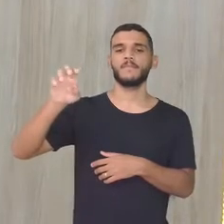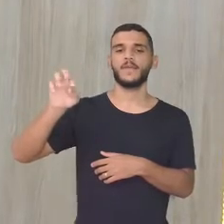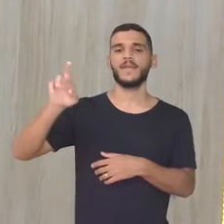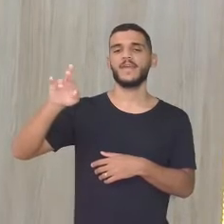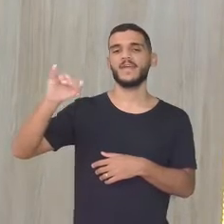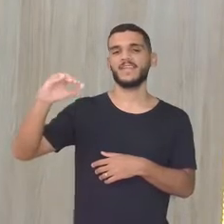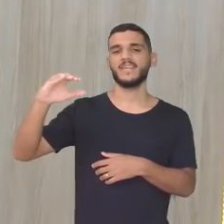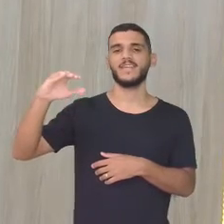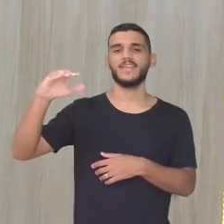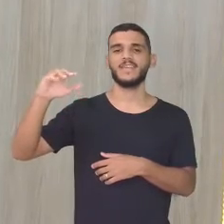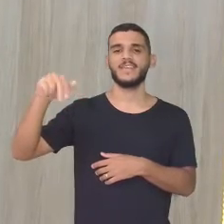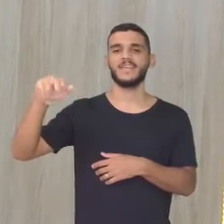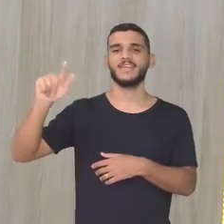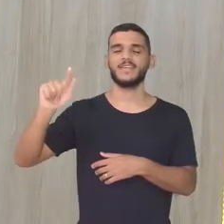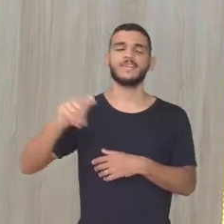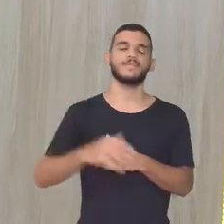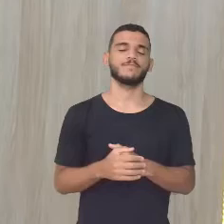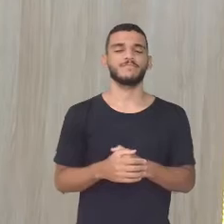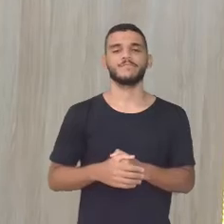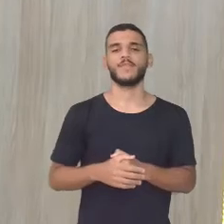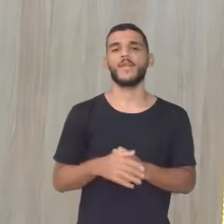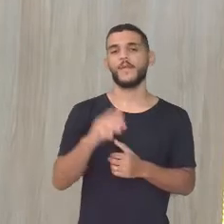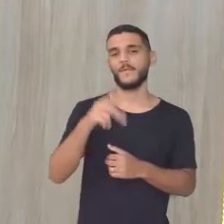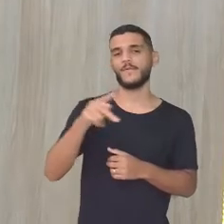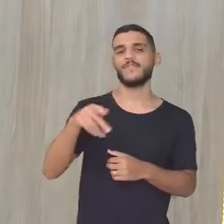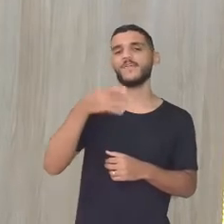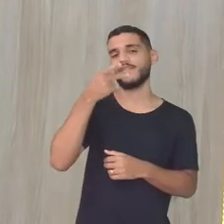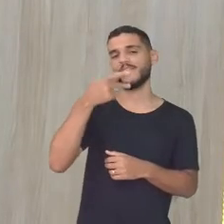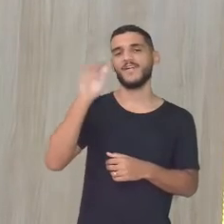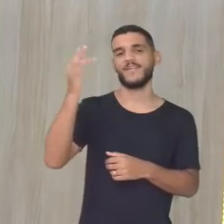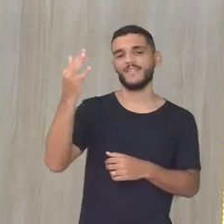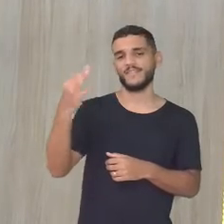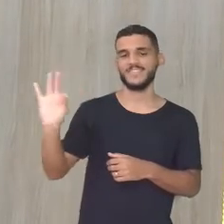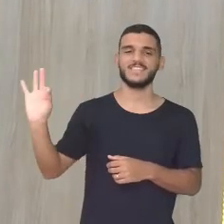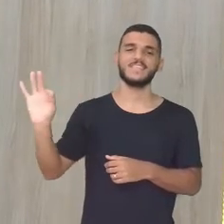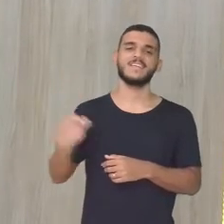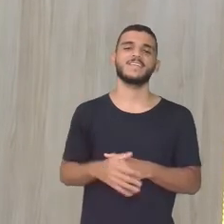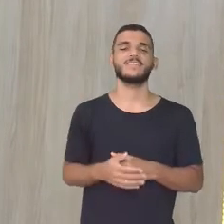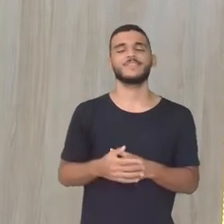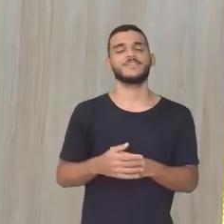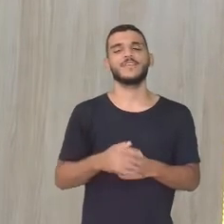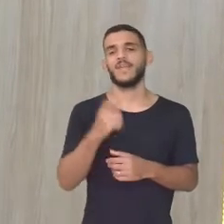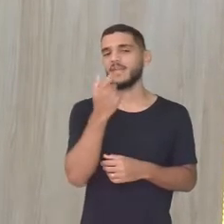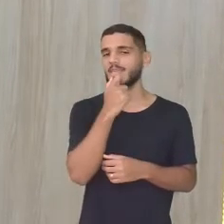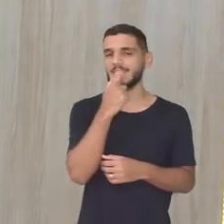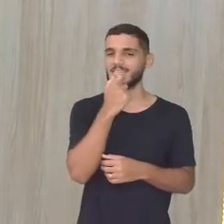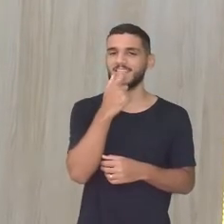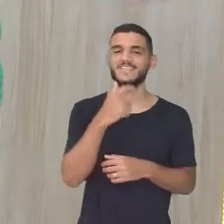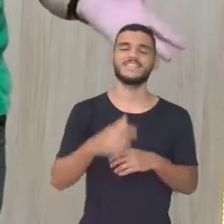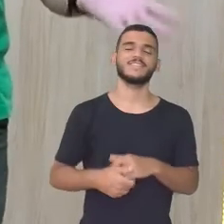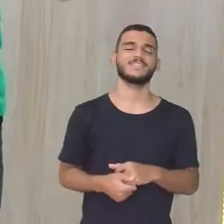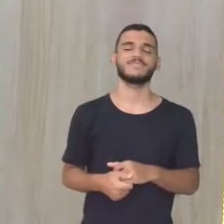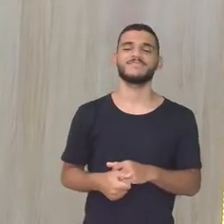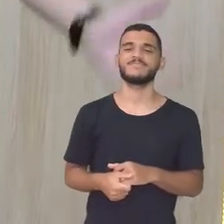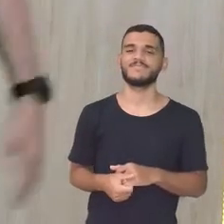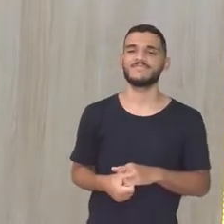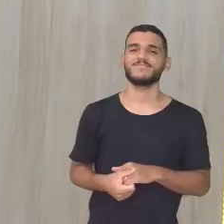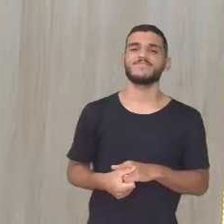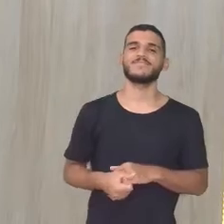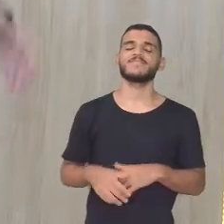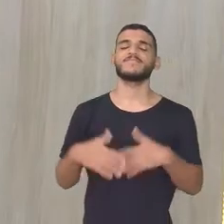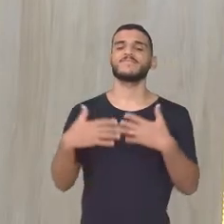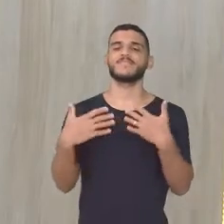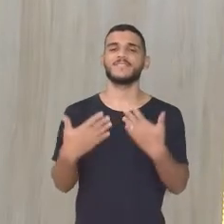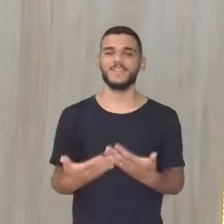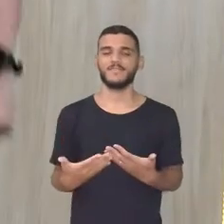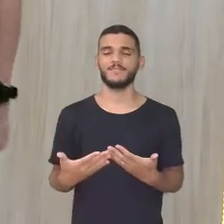peu. Parlo bien italiano. Anche noi andiamo a parlare português, sim? É melhor. Então,